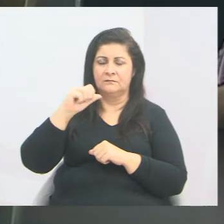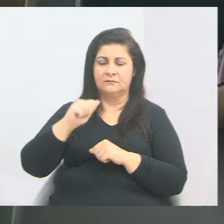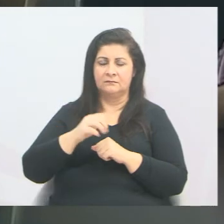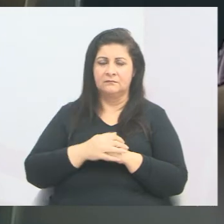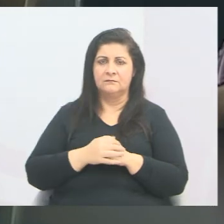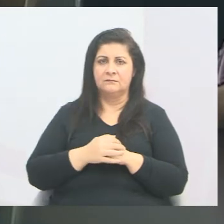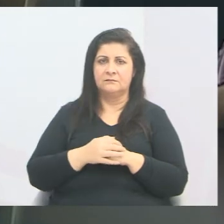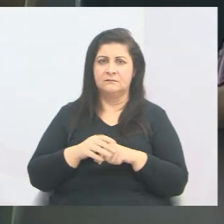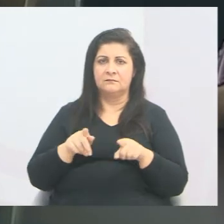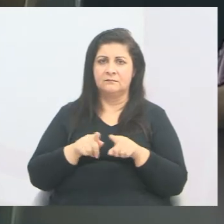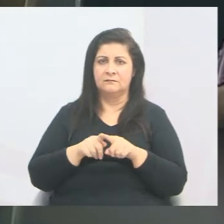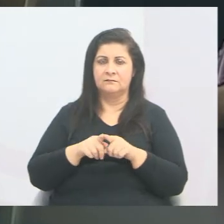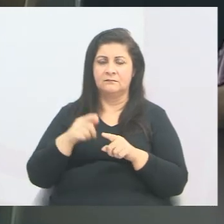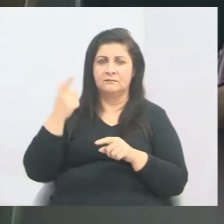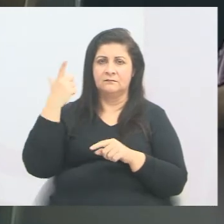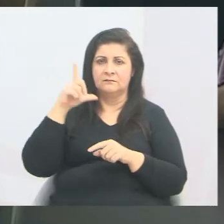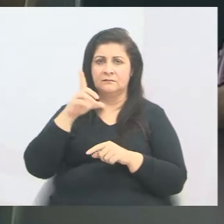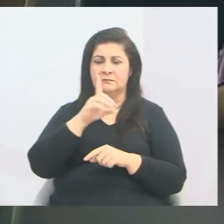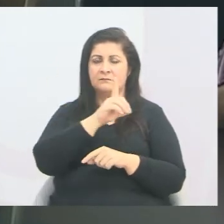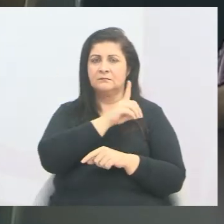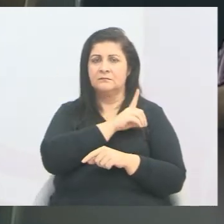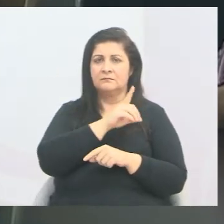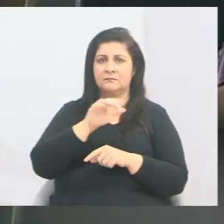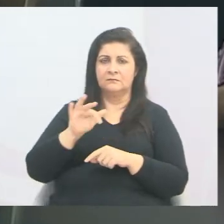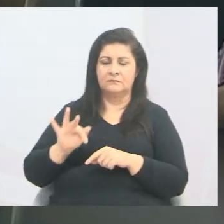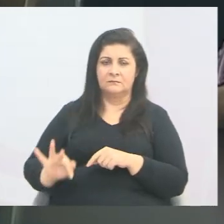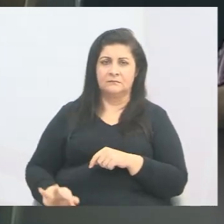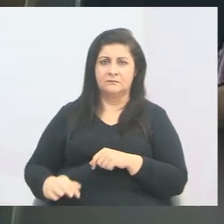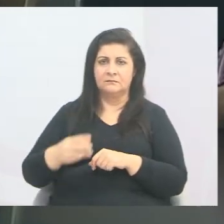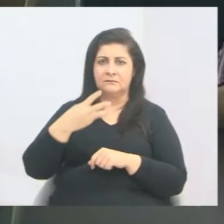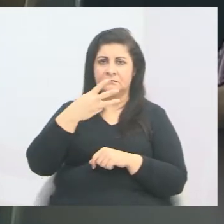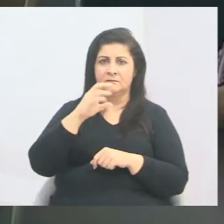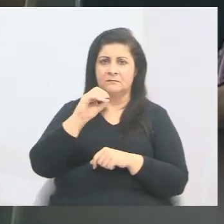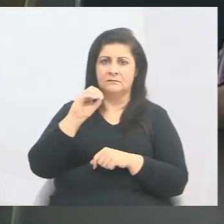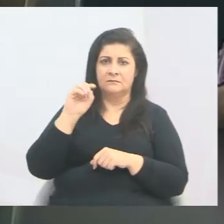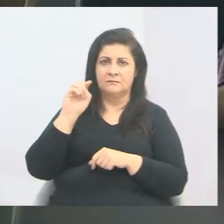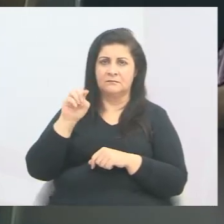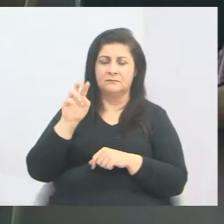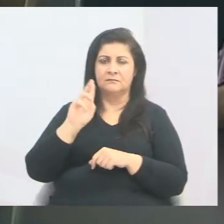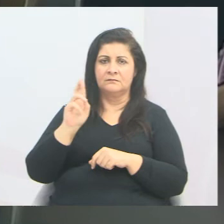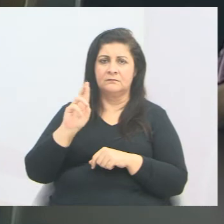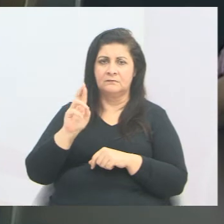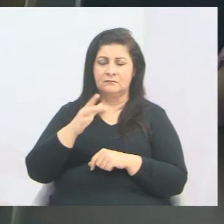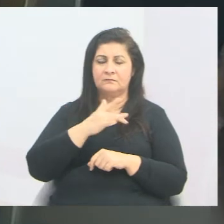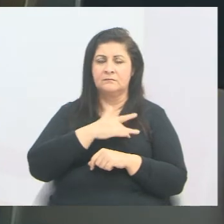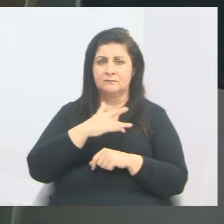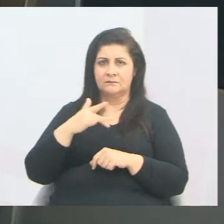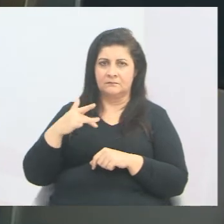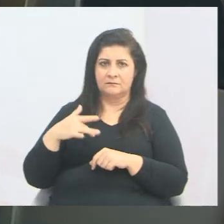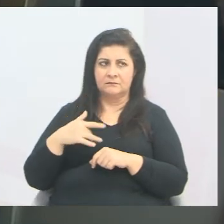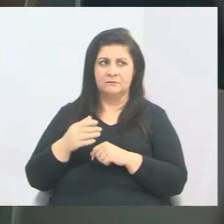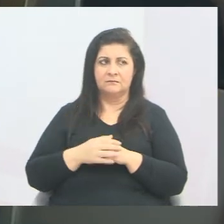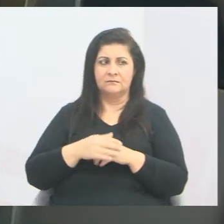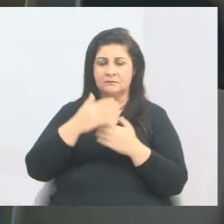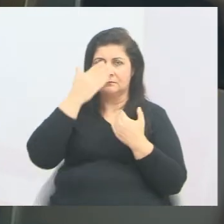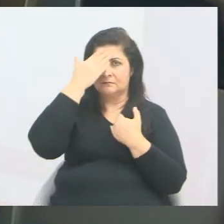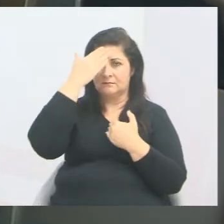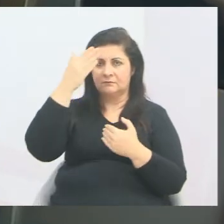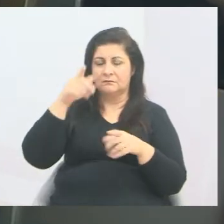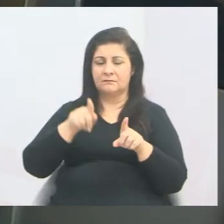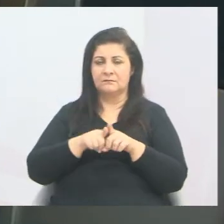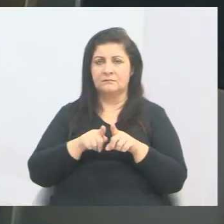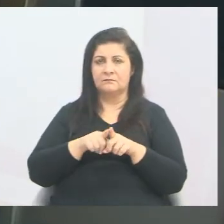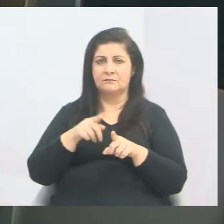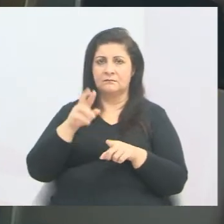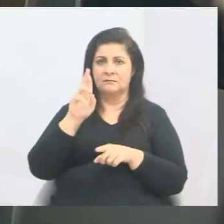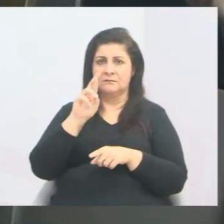do Republicanos, o deputado federal Marcos Pereira, R$300 mil para a área da saúde. Agradeço também ao pastor Rogério